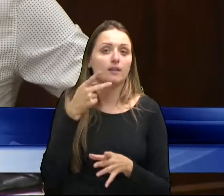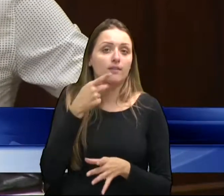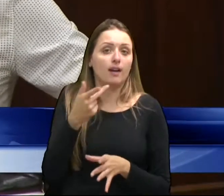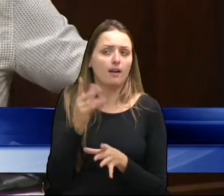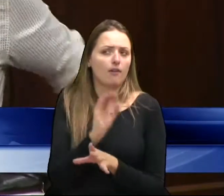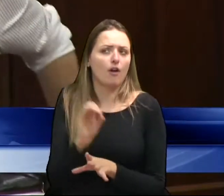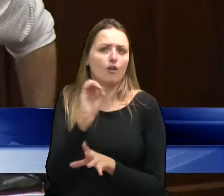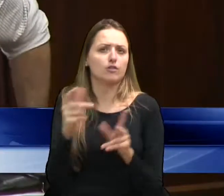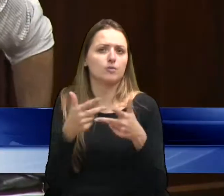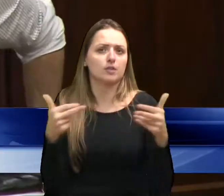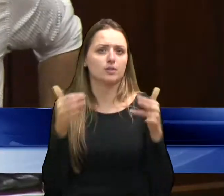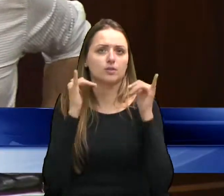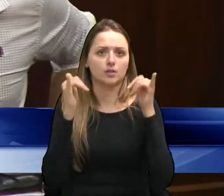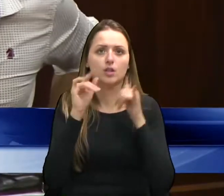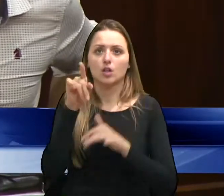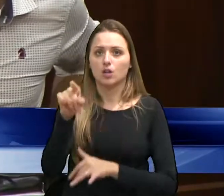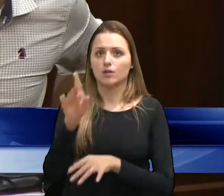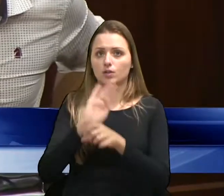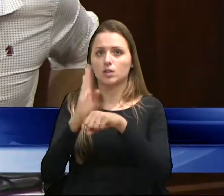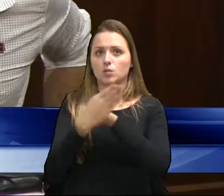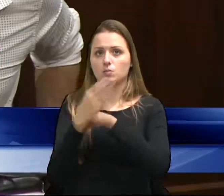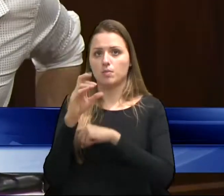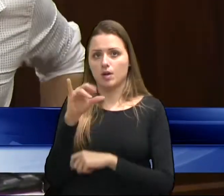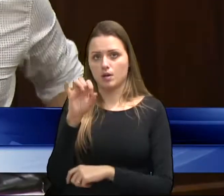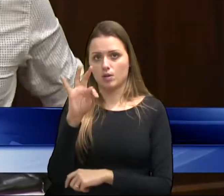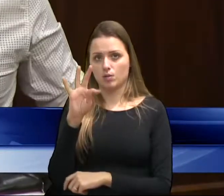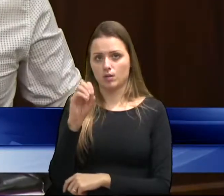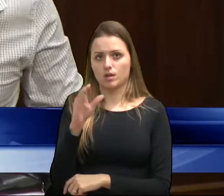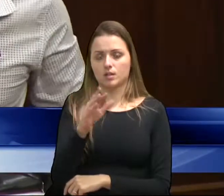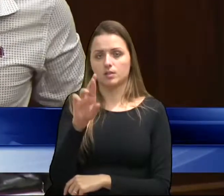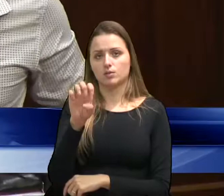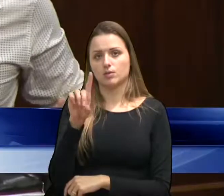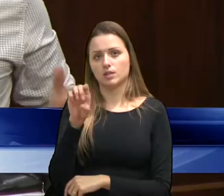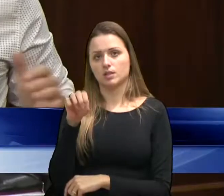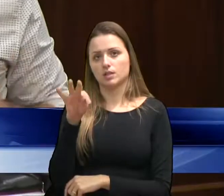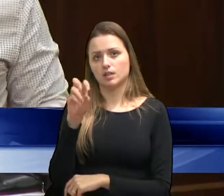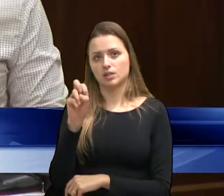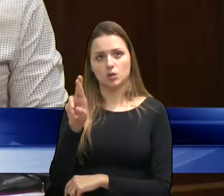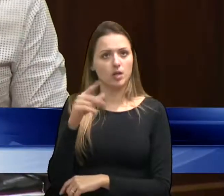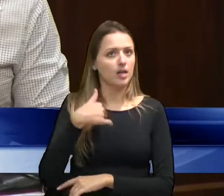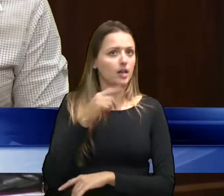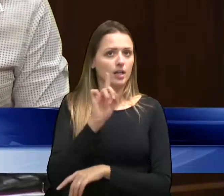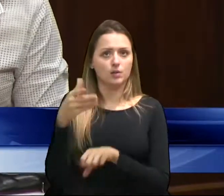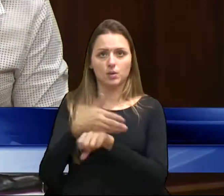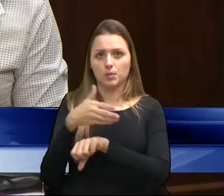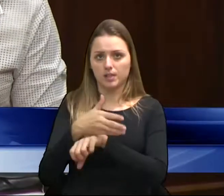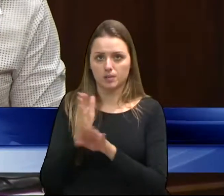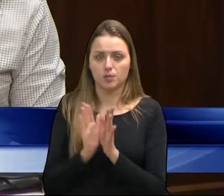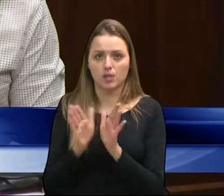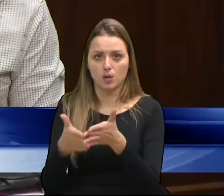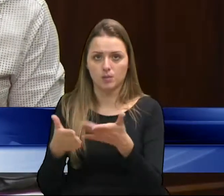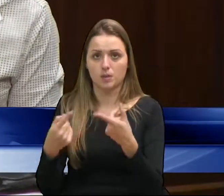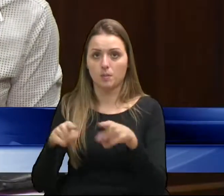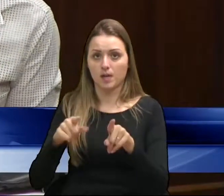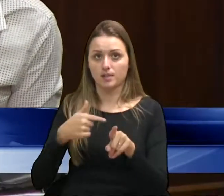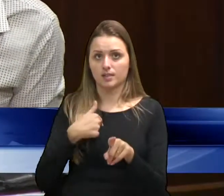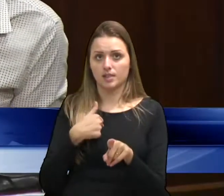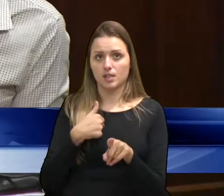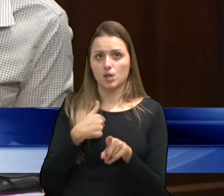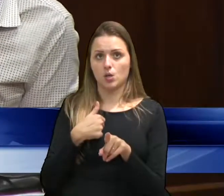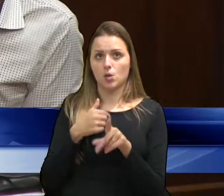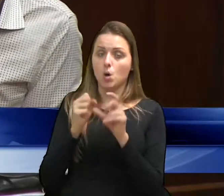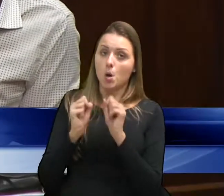O senhor mora no bairro Cristo Redentor, no mesmo bairro que eu moro, vereador. Eu não faço parte da comissão, mas eu estou participando, não vou poder ficar todo o